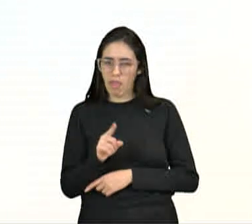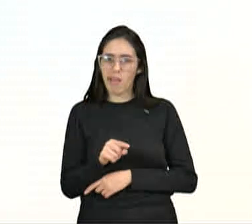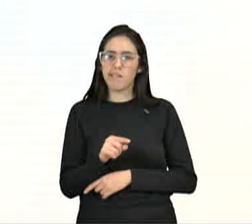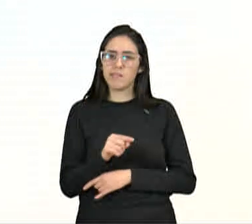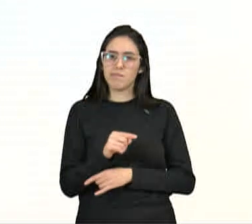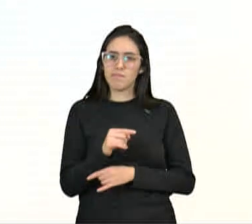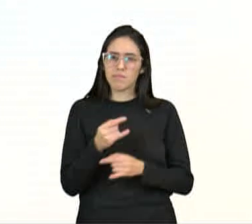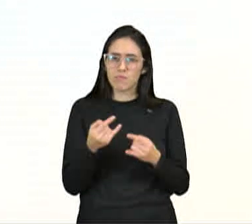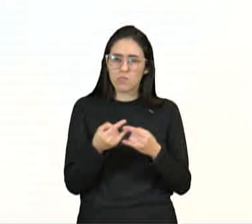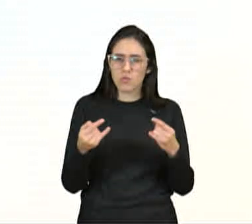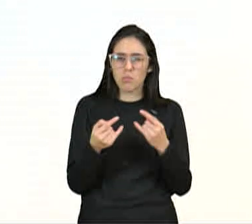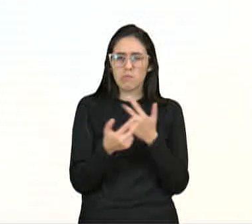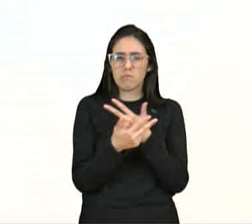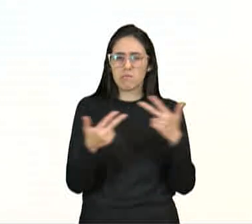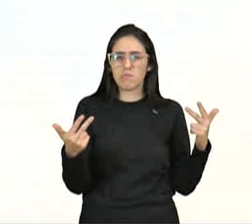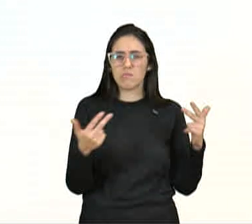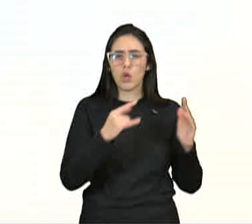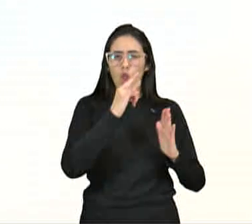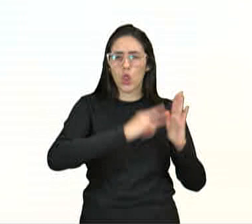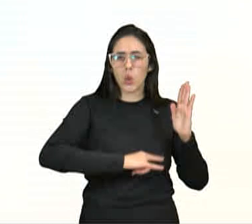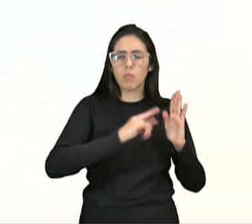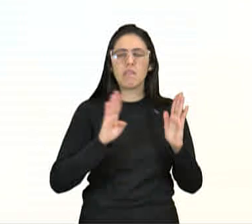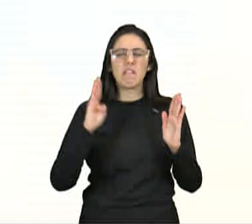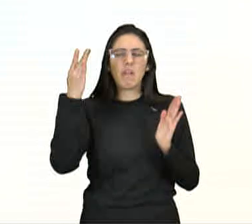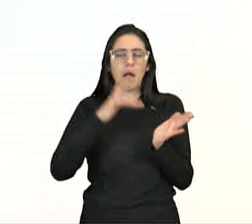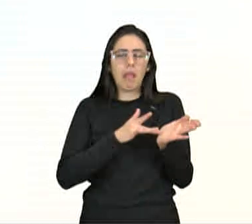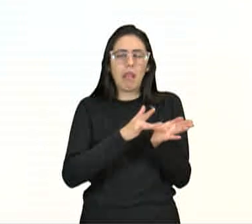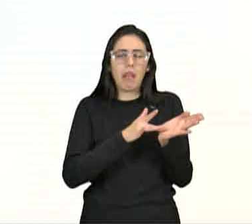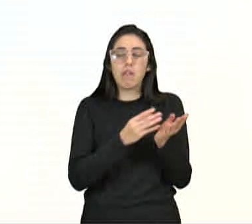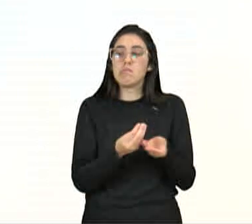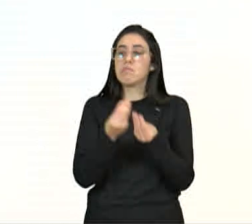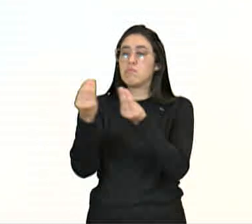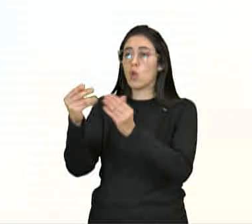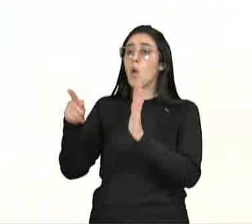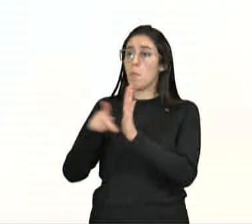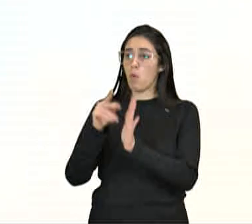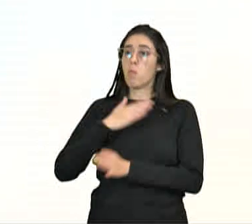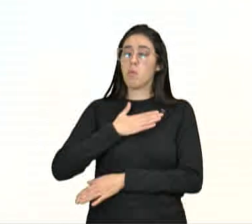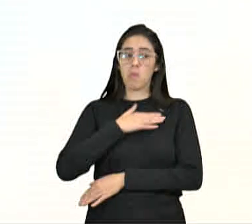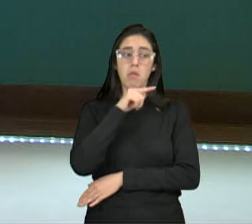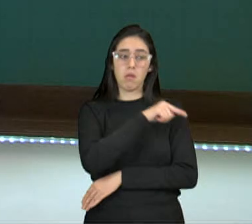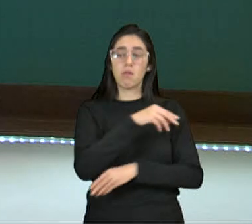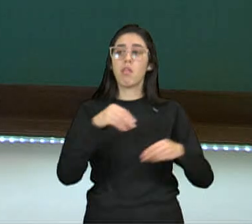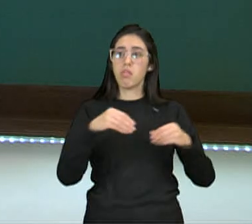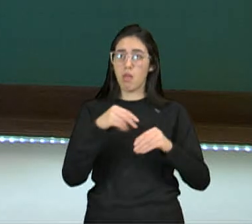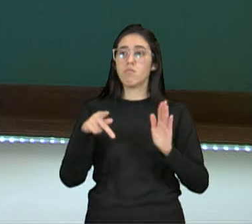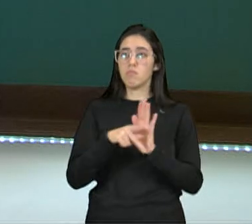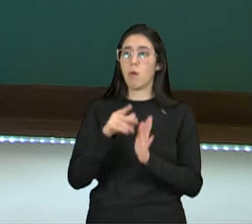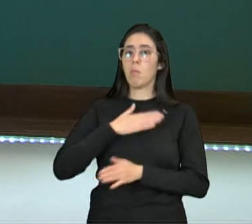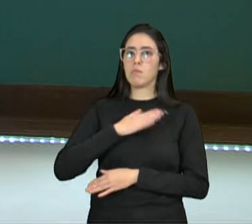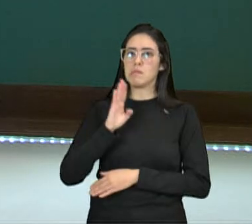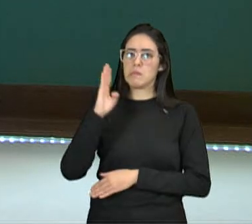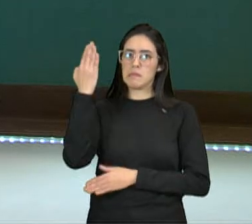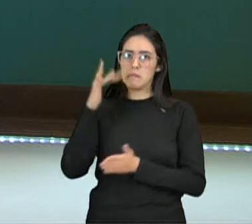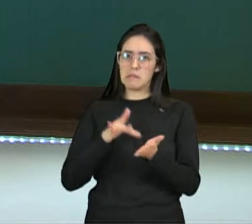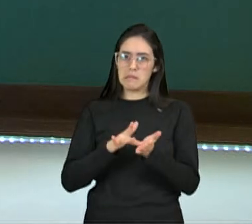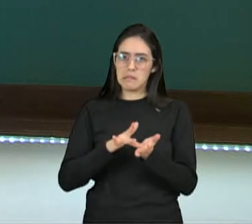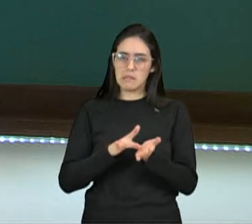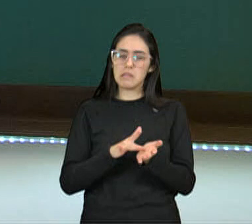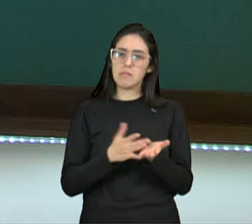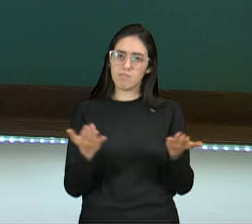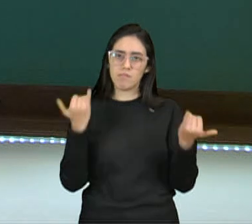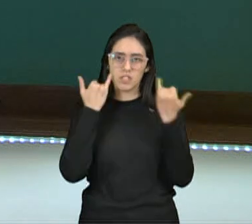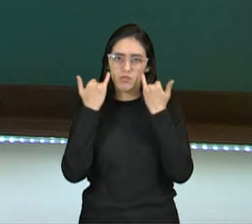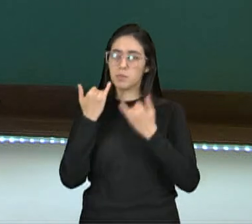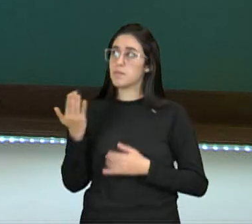documentos, falsificar documentos de terras que não eram suas para de repente passar a ser suas, né? Então é o que traz para nós ali a